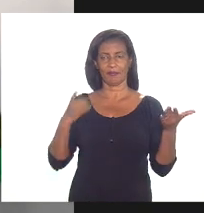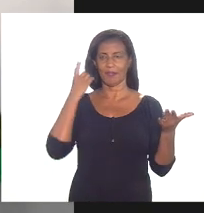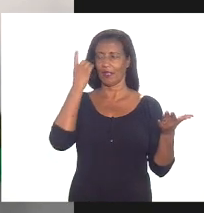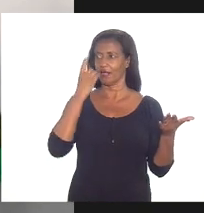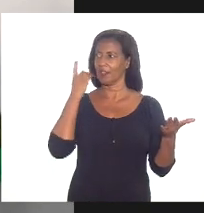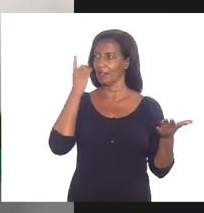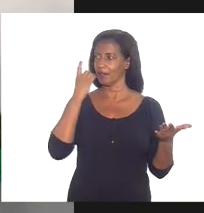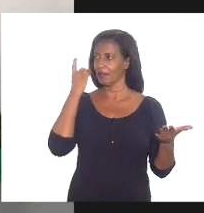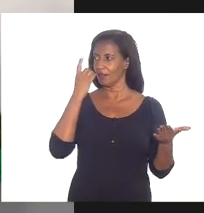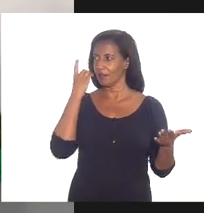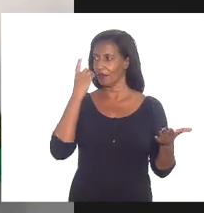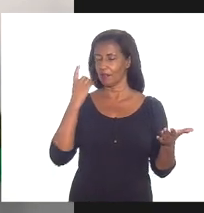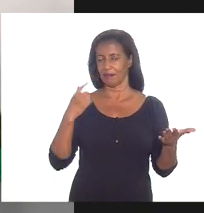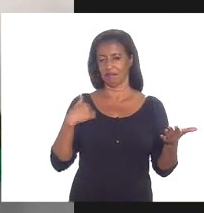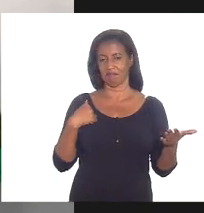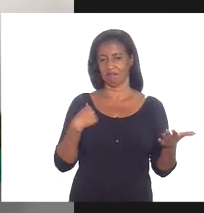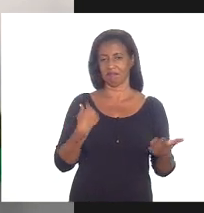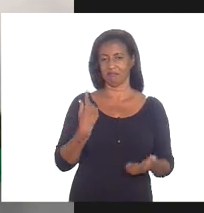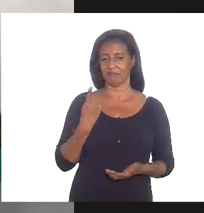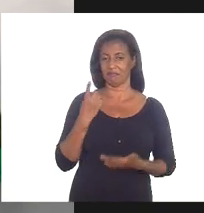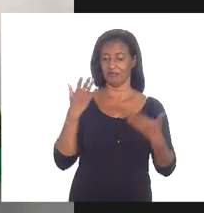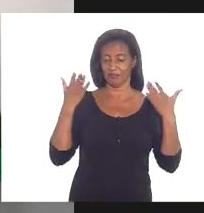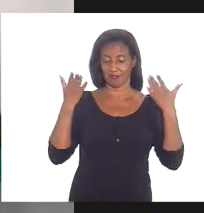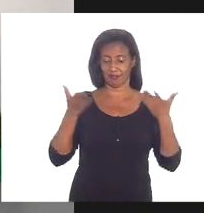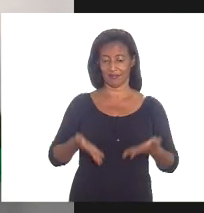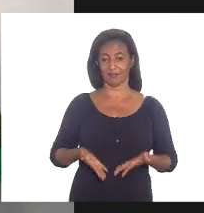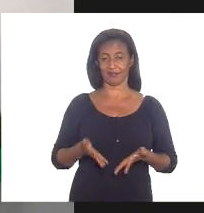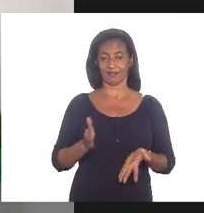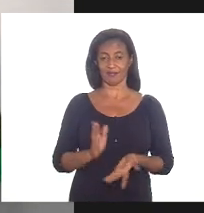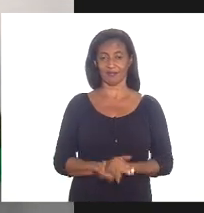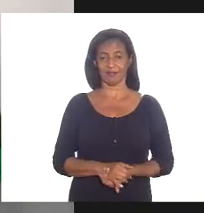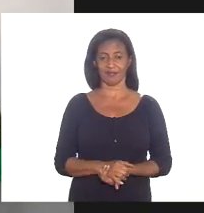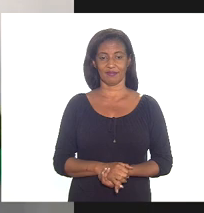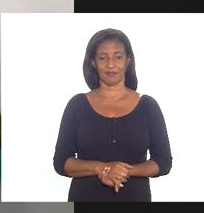senhores deputados, eu estou aqui